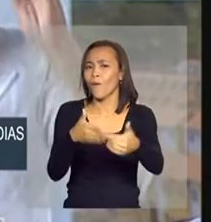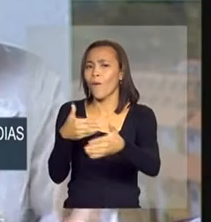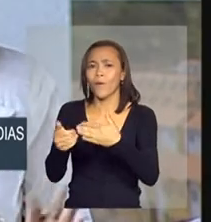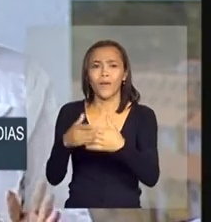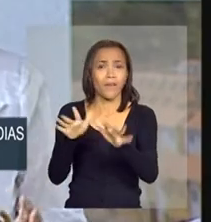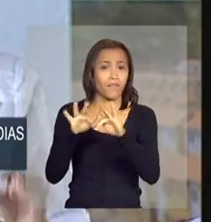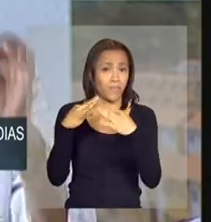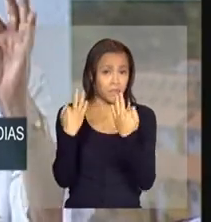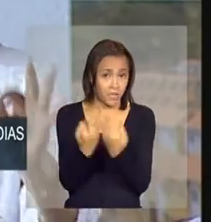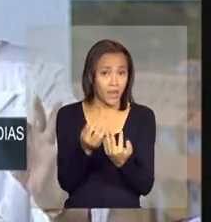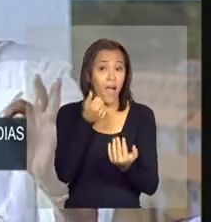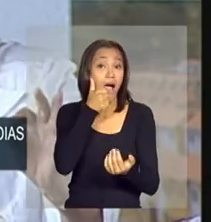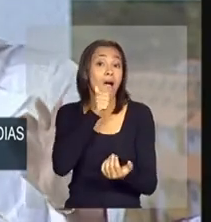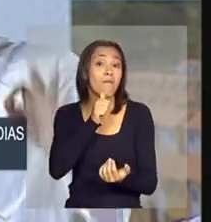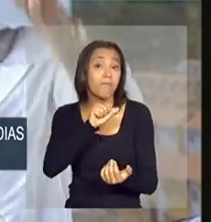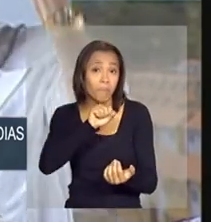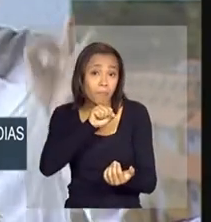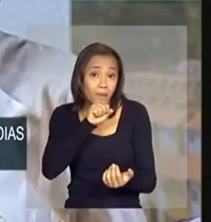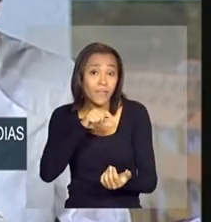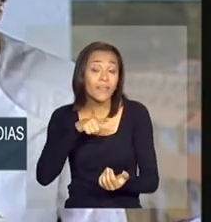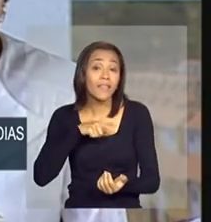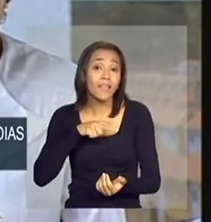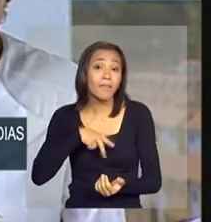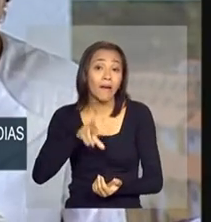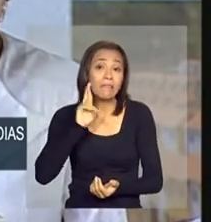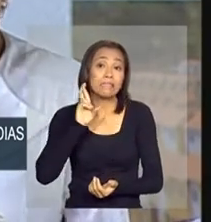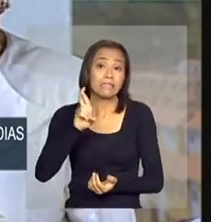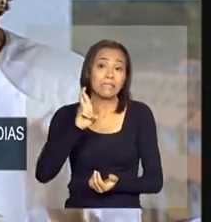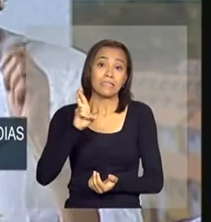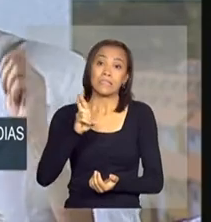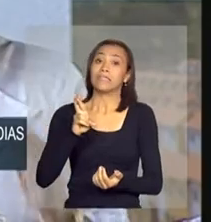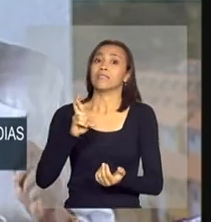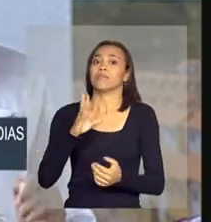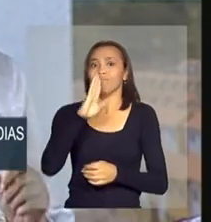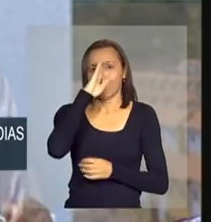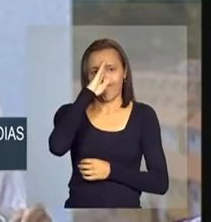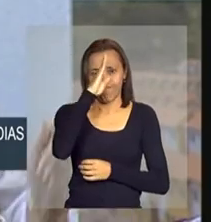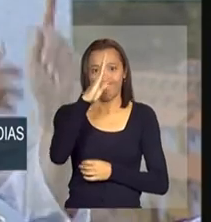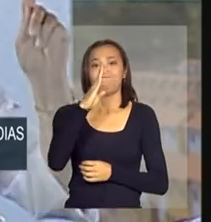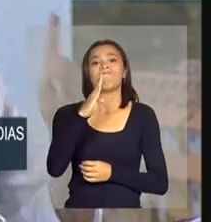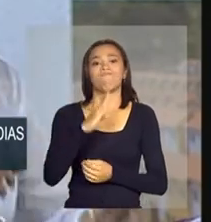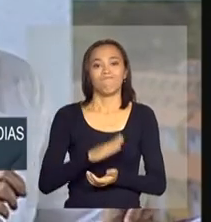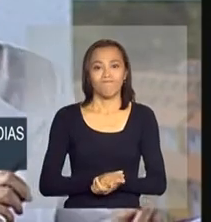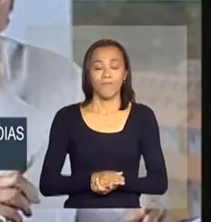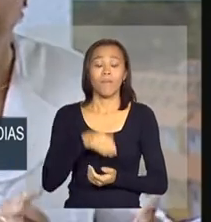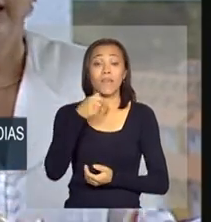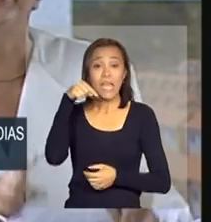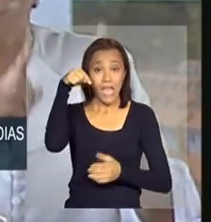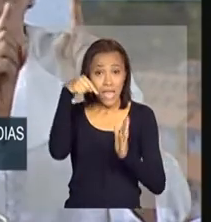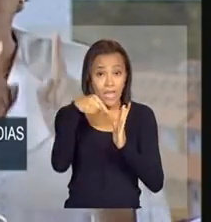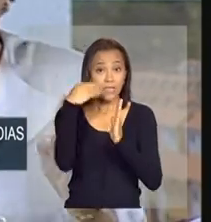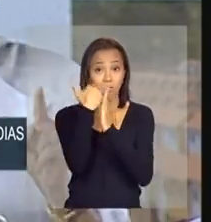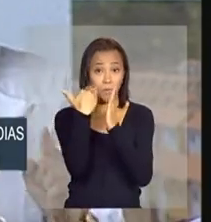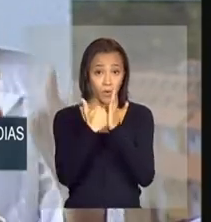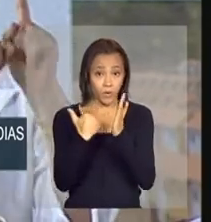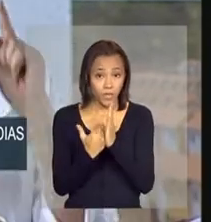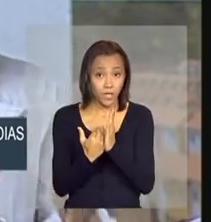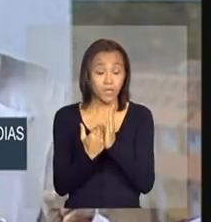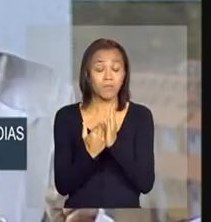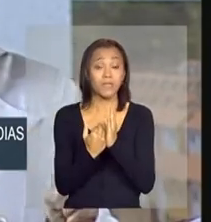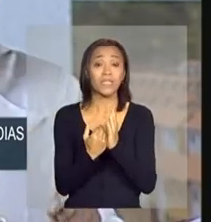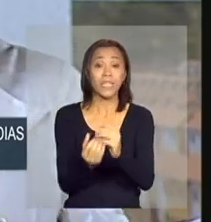a mãe tem um papel fundamental Esse é um programa também que